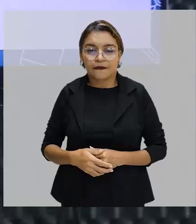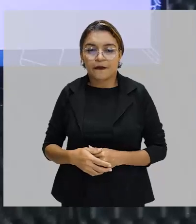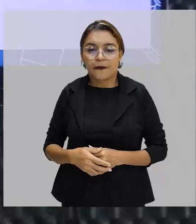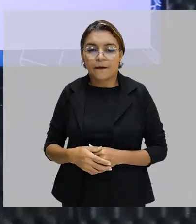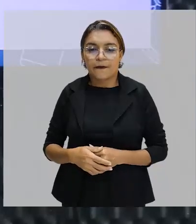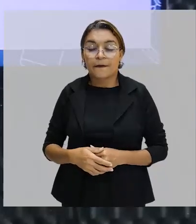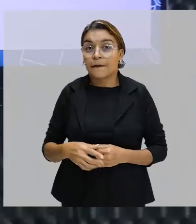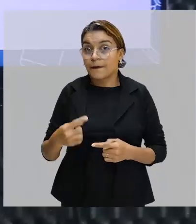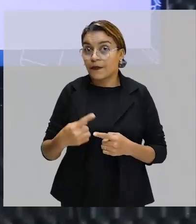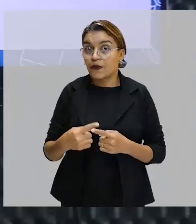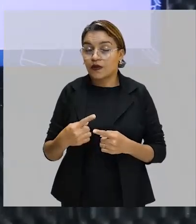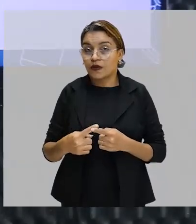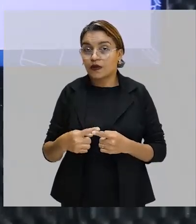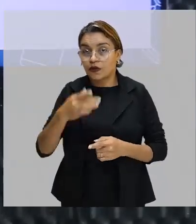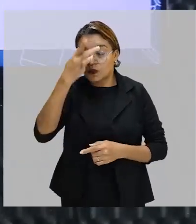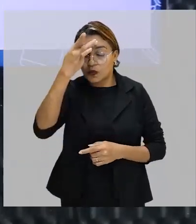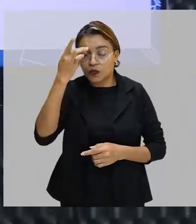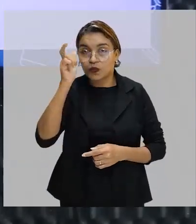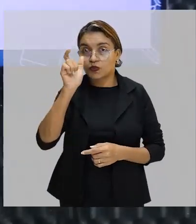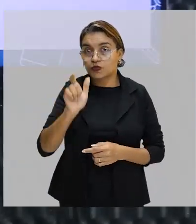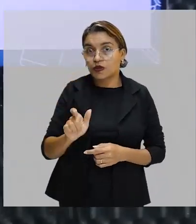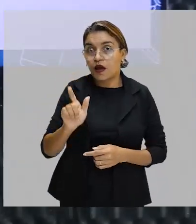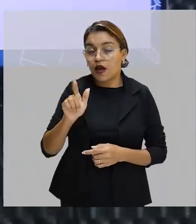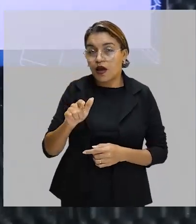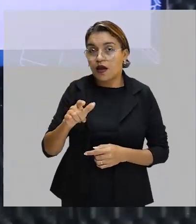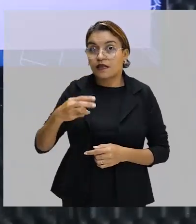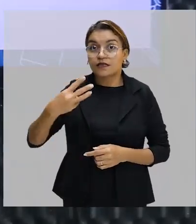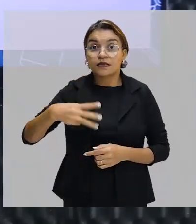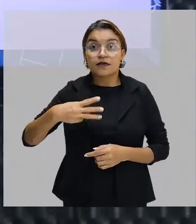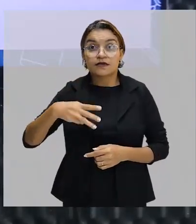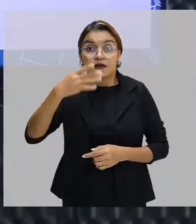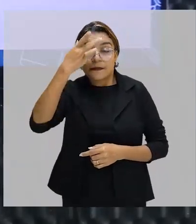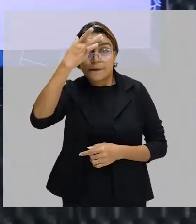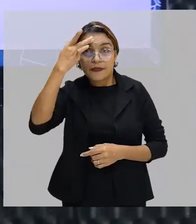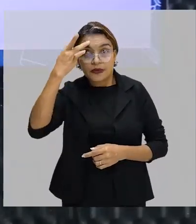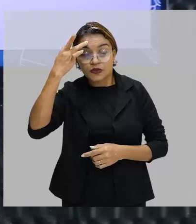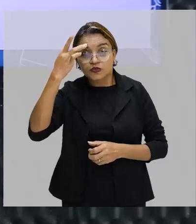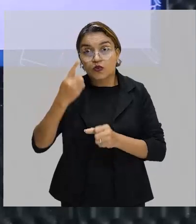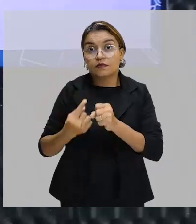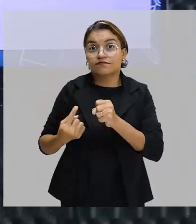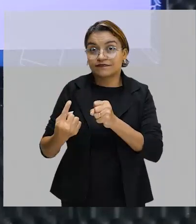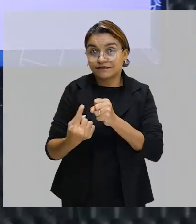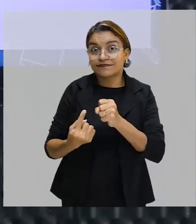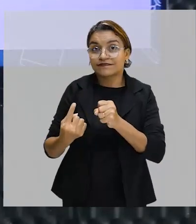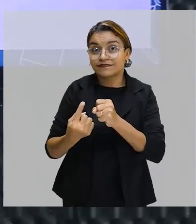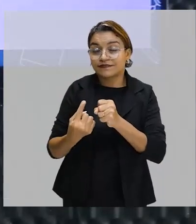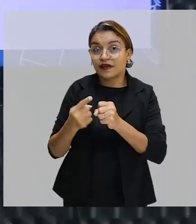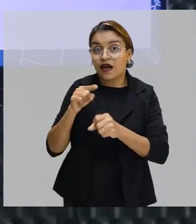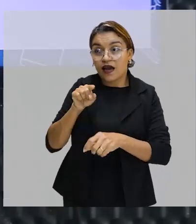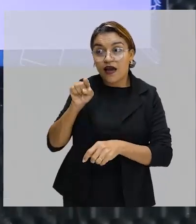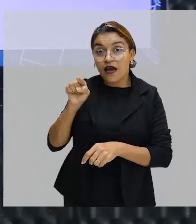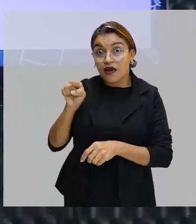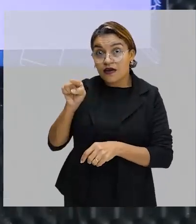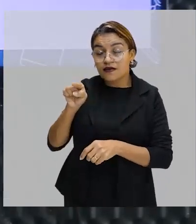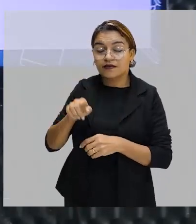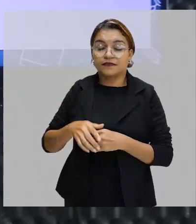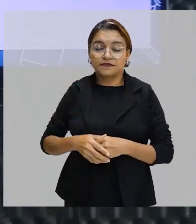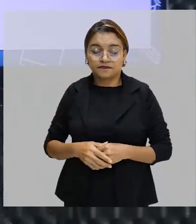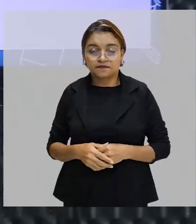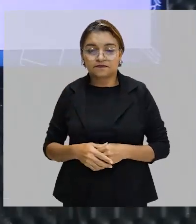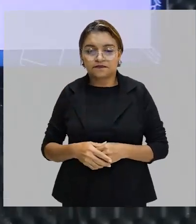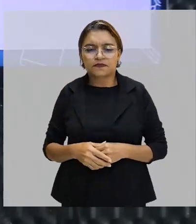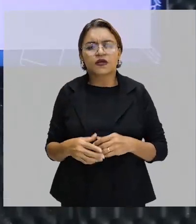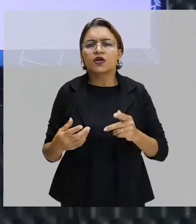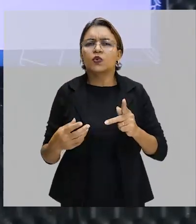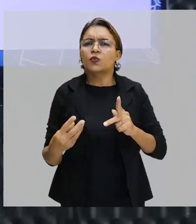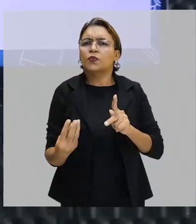o sujeito é terceira pessoa do singular, equivale a ele, tá bom? E no plural, my